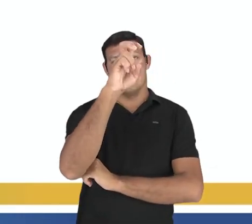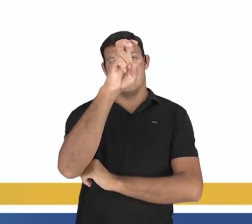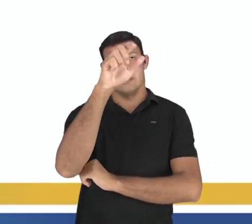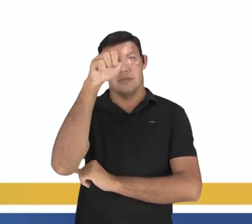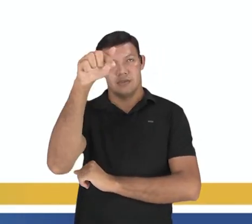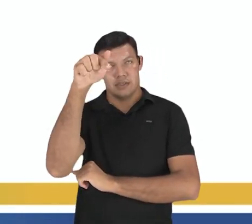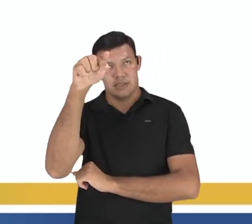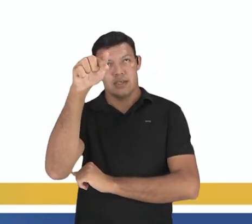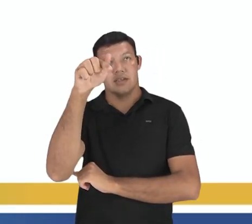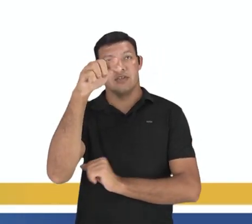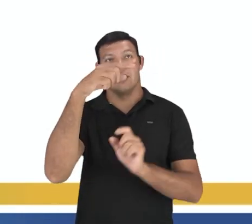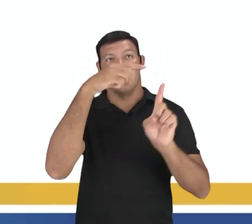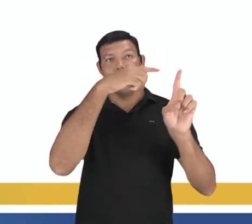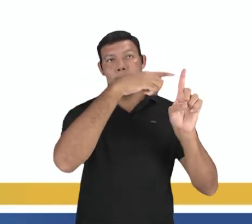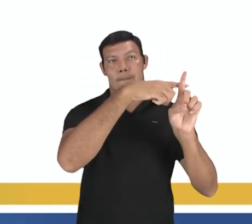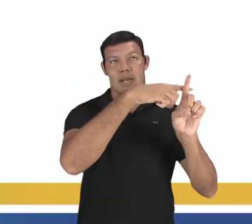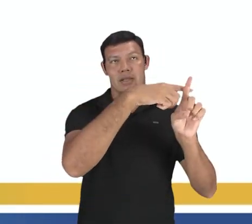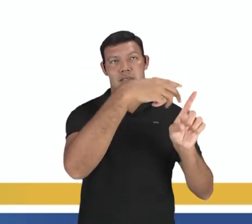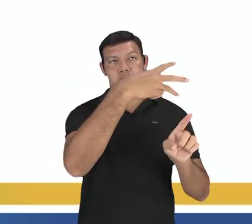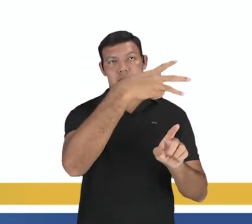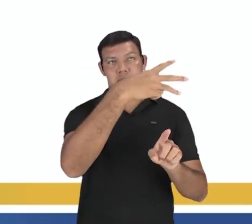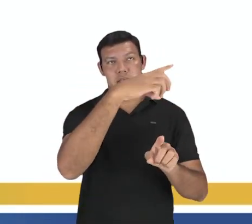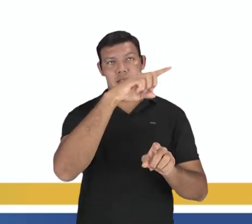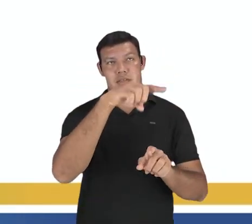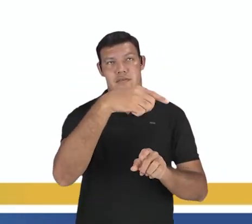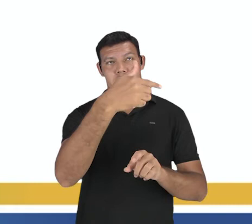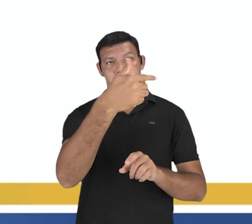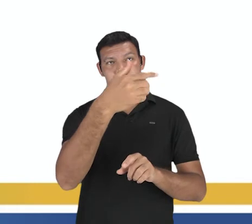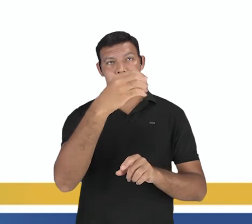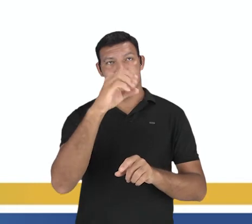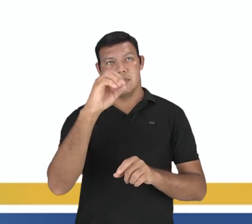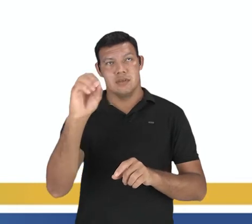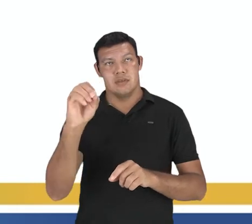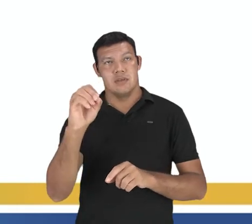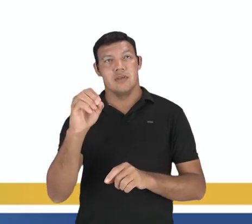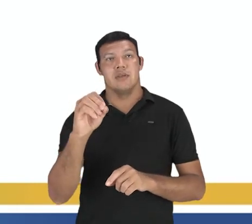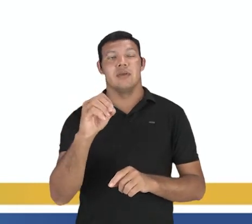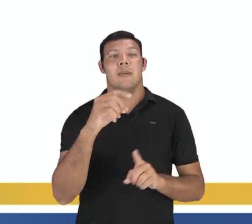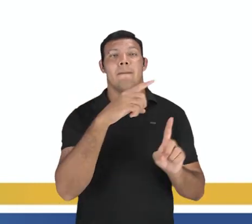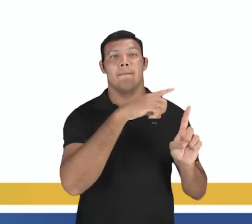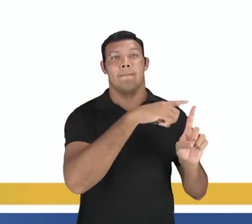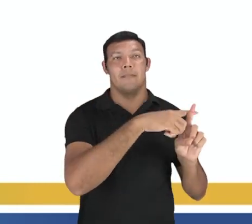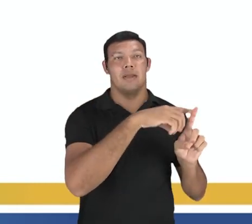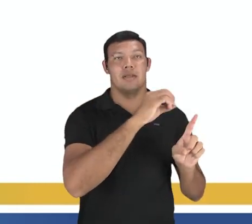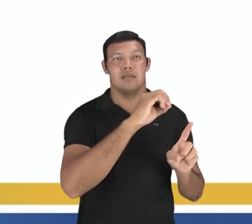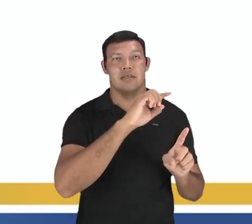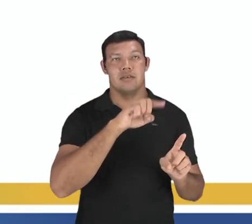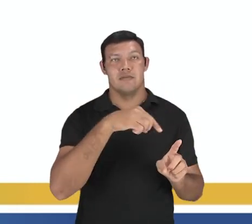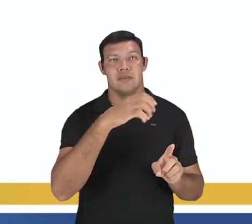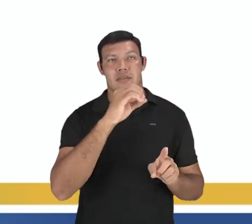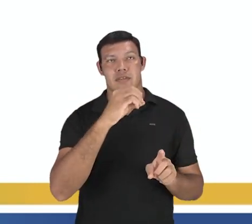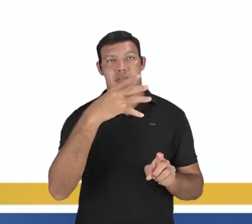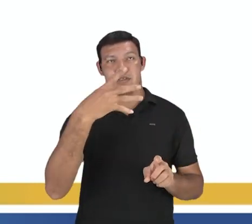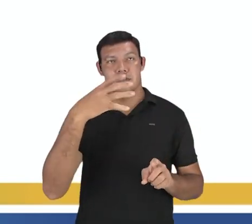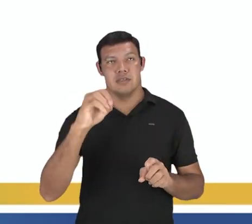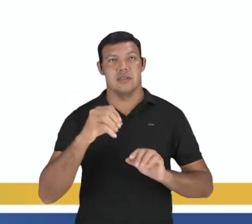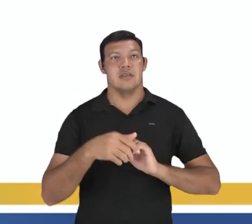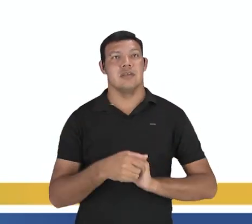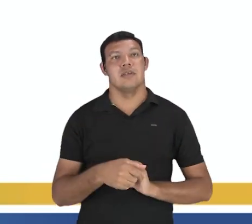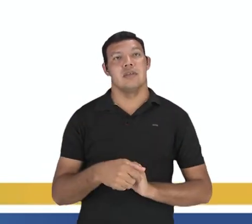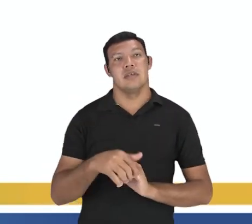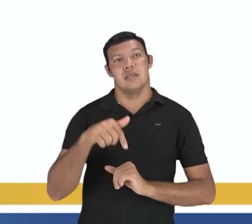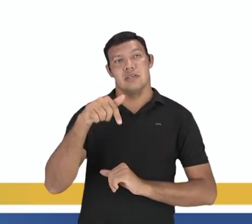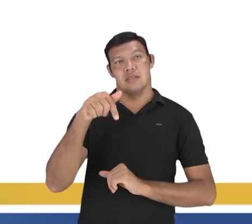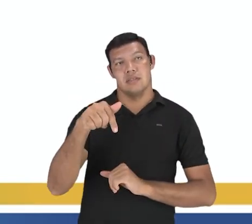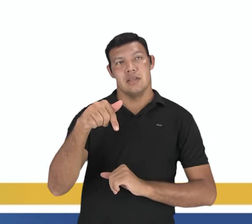montei a e eu tenho ali sente mais armas eram vai dar certo cinco com